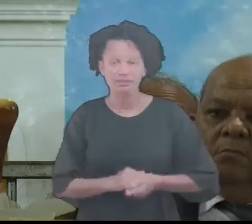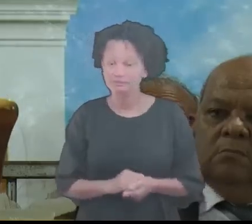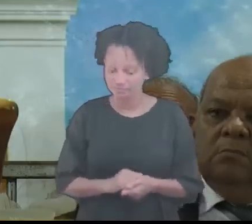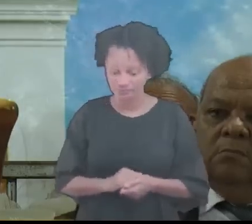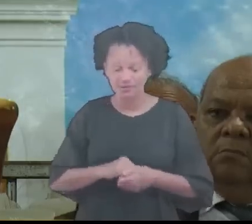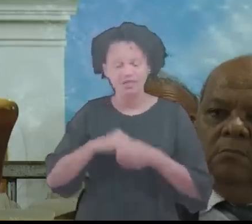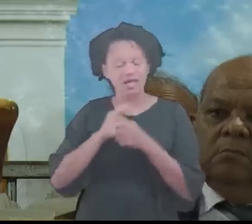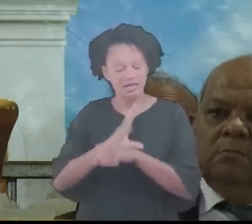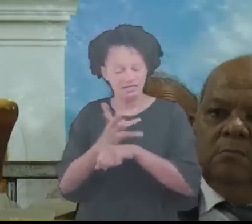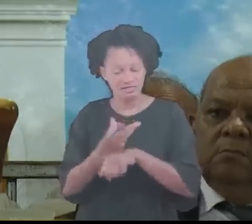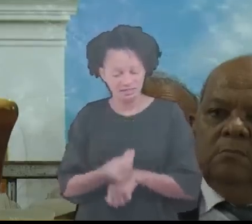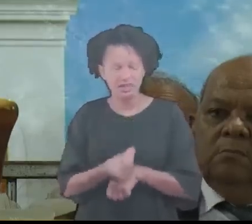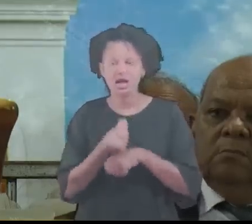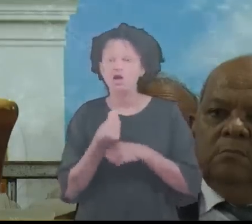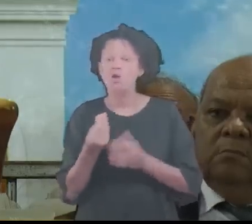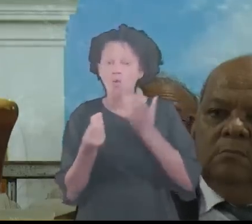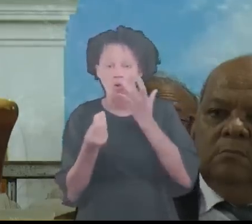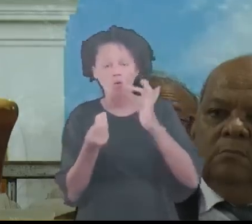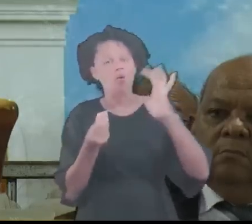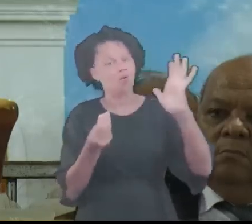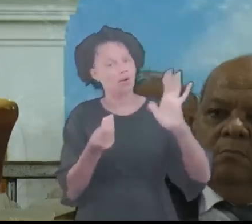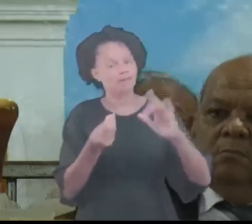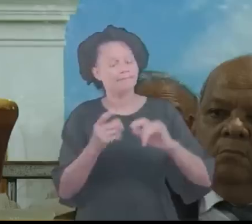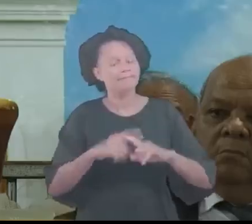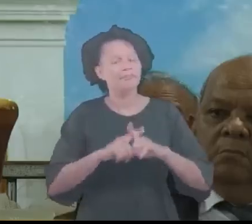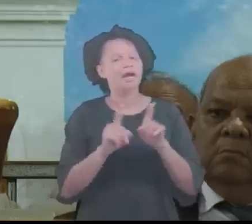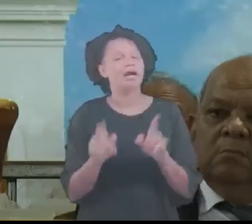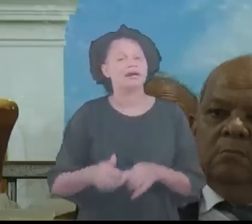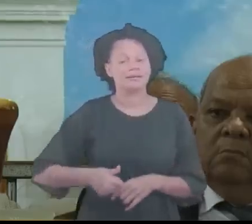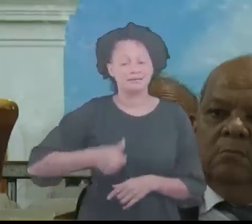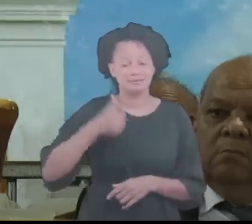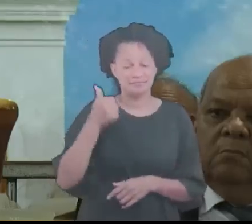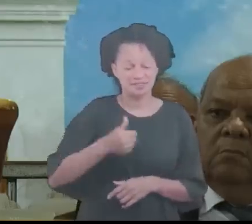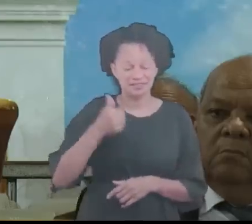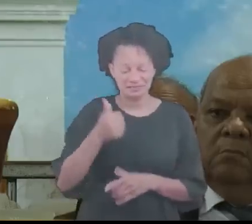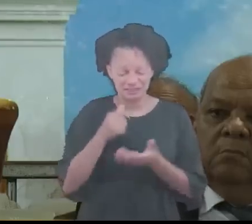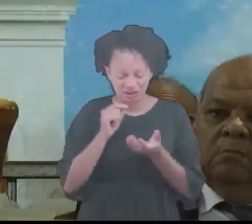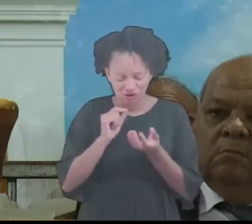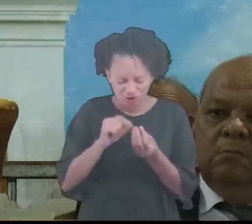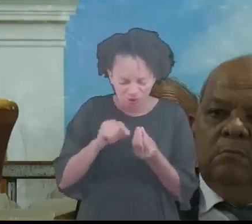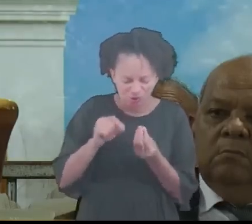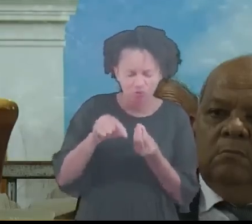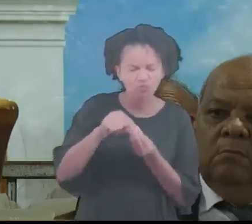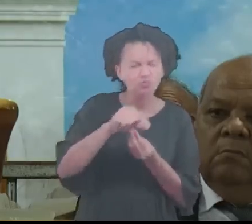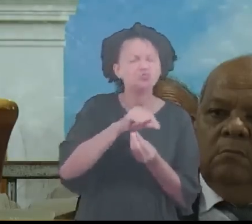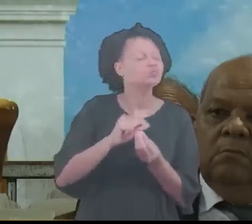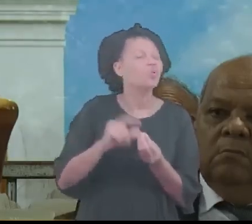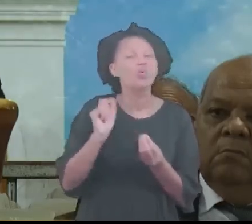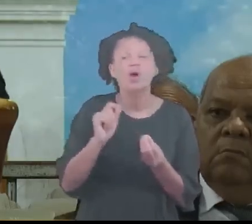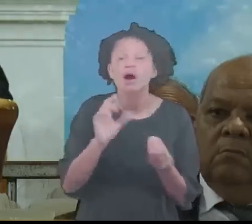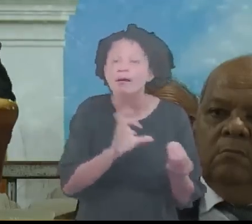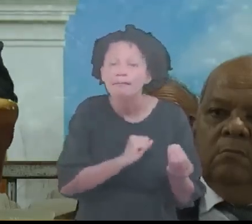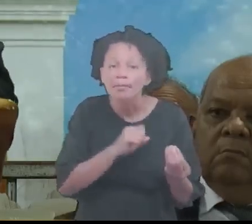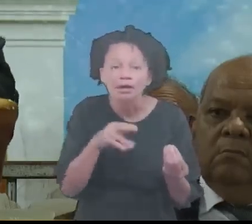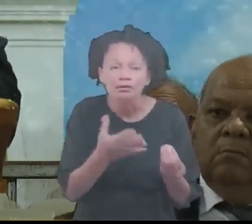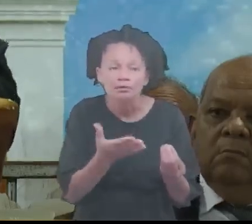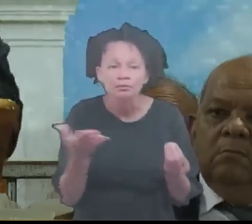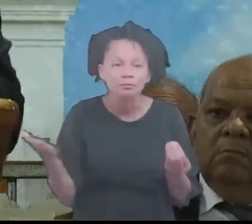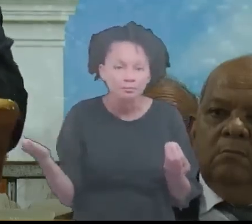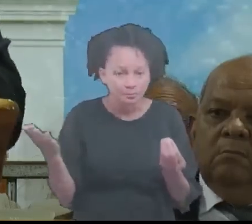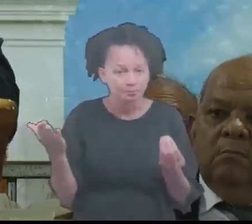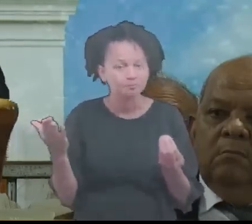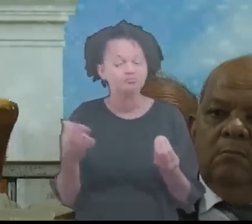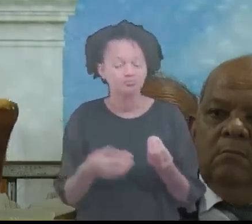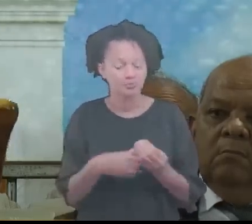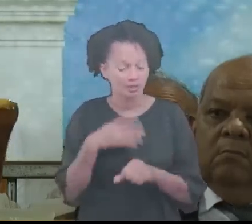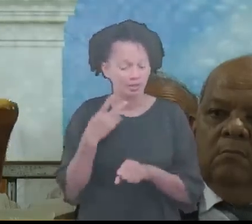recebe ouro. Mas primeiro, esse ouro está cravejado com o que, meus amados irmãos? Com